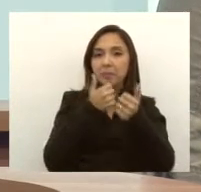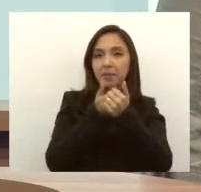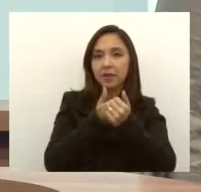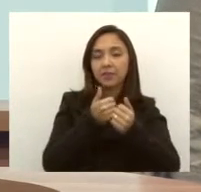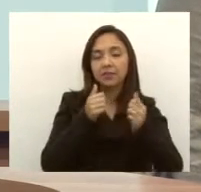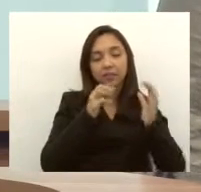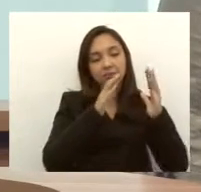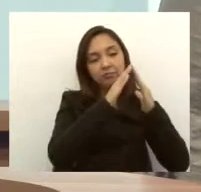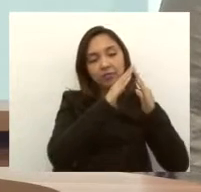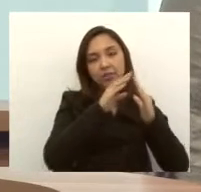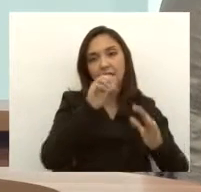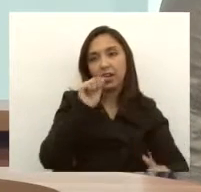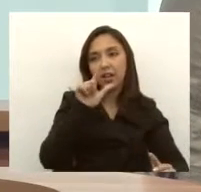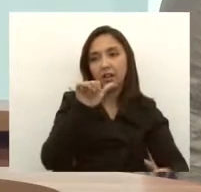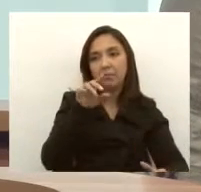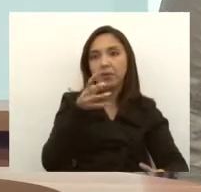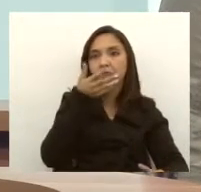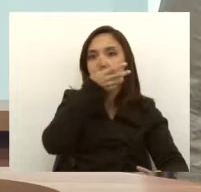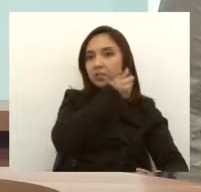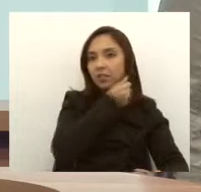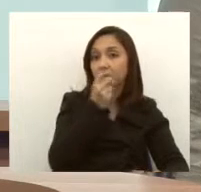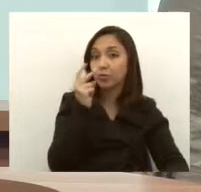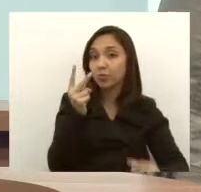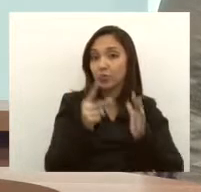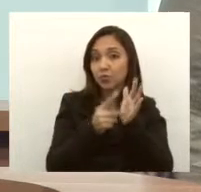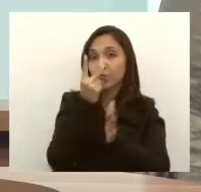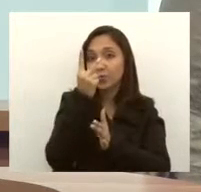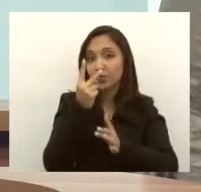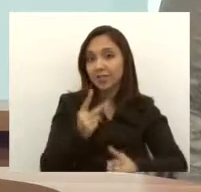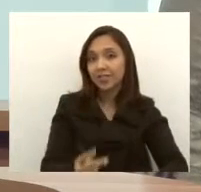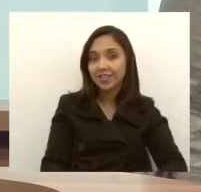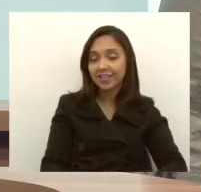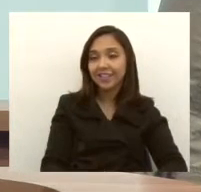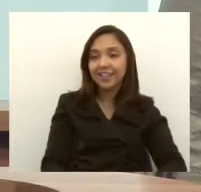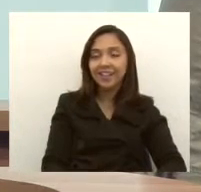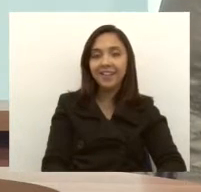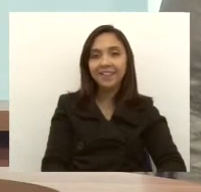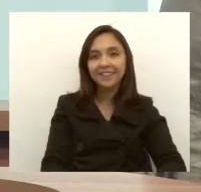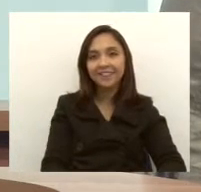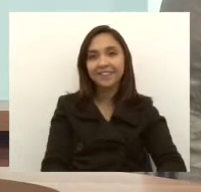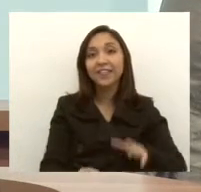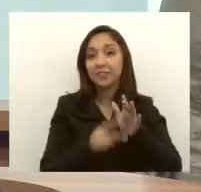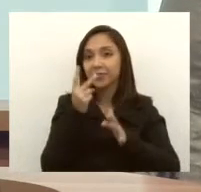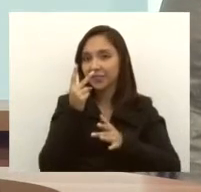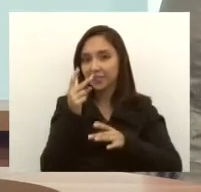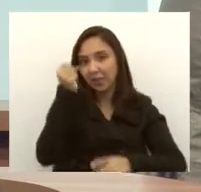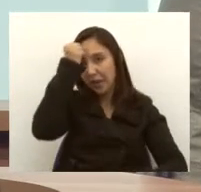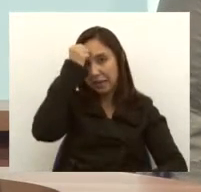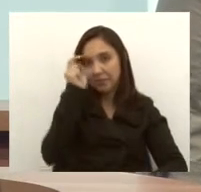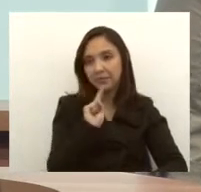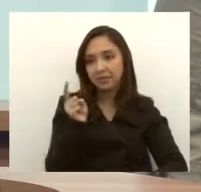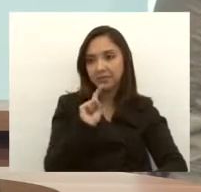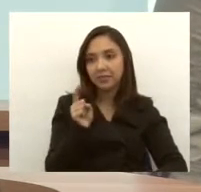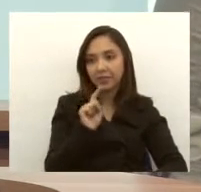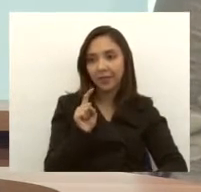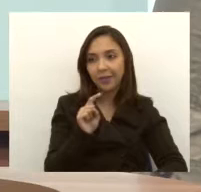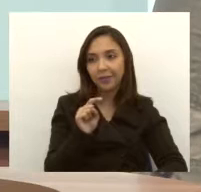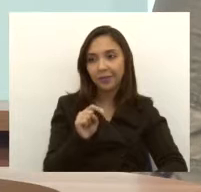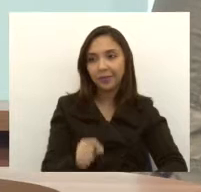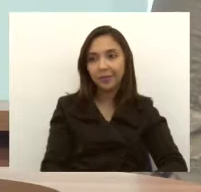Alemão. Salvei Vossa Excelência duas vezes e não me arrependo, tenho certeza disso. Eu